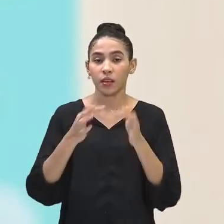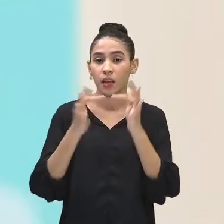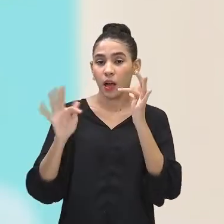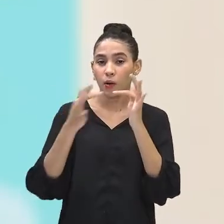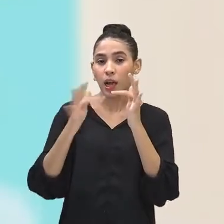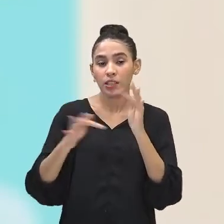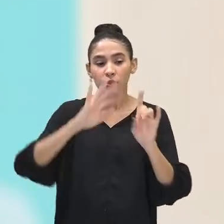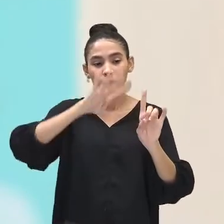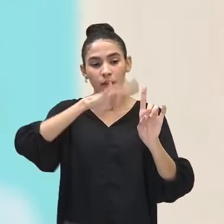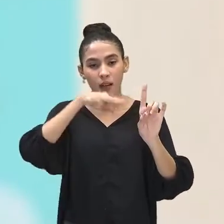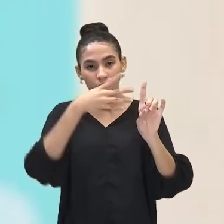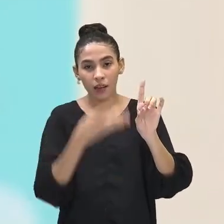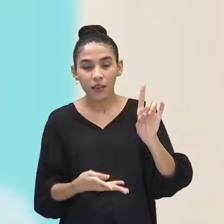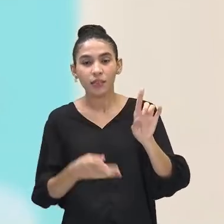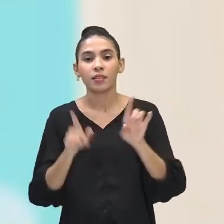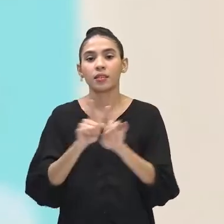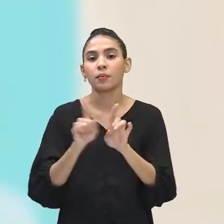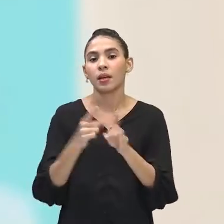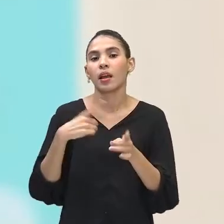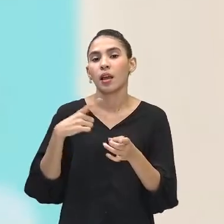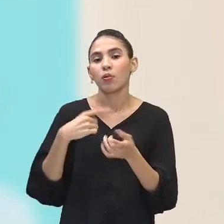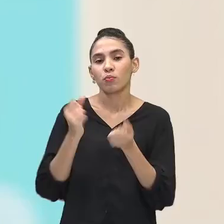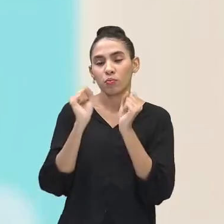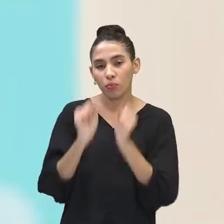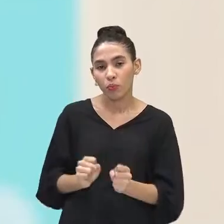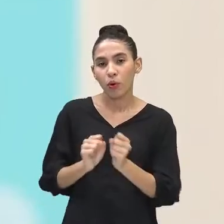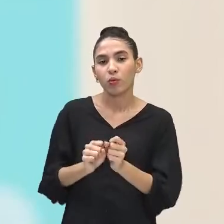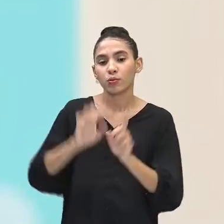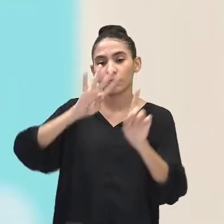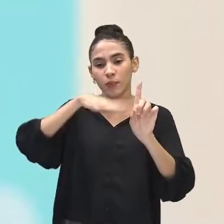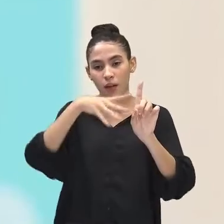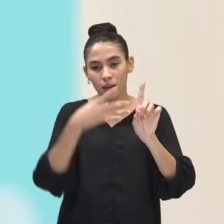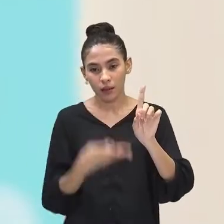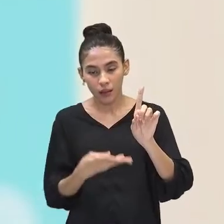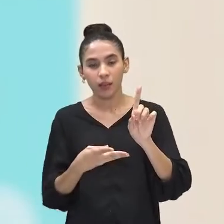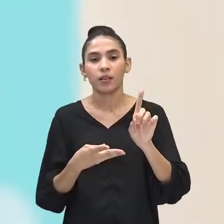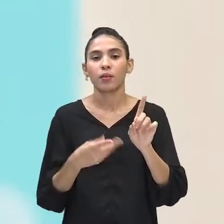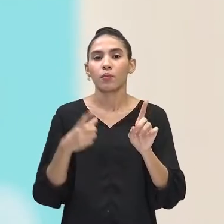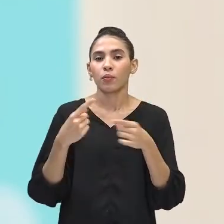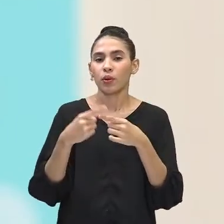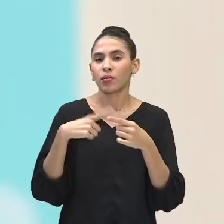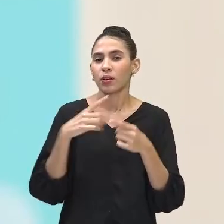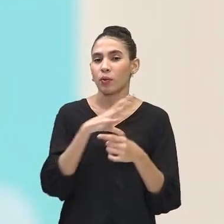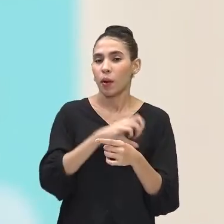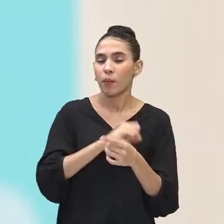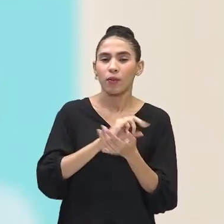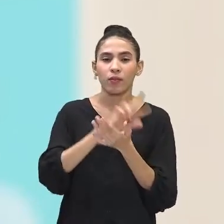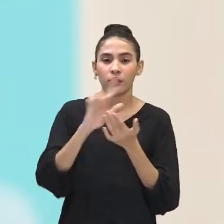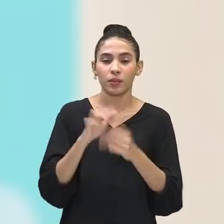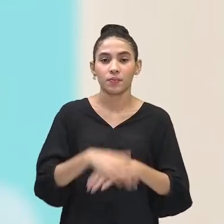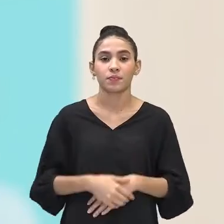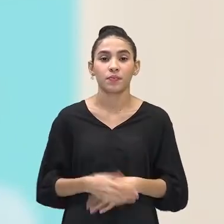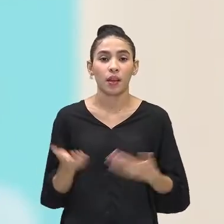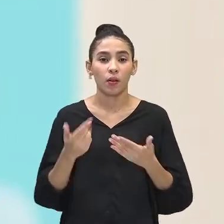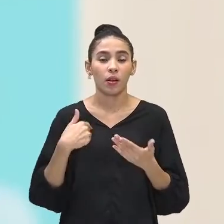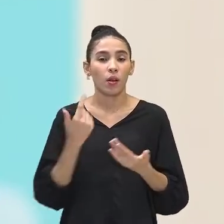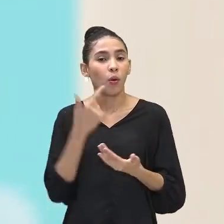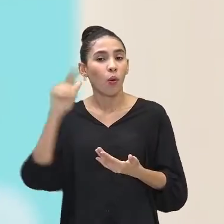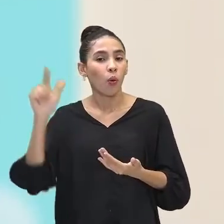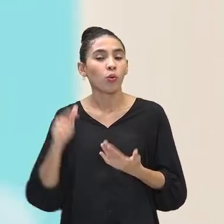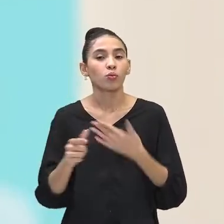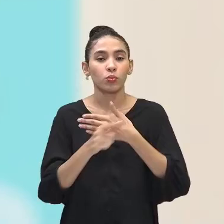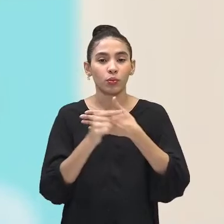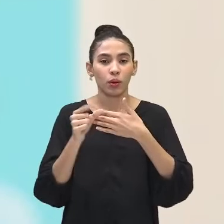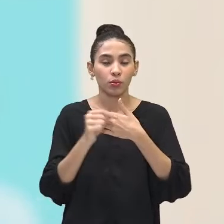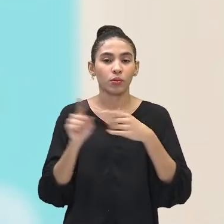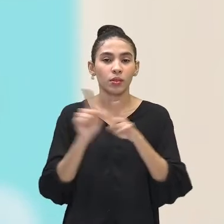esse amor, eu vou exaltar essa mulher por quem eu tenho amor, enfim, tá bom? Agora eu quero mostrar outro autor